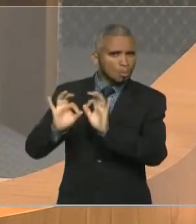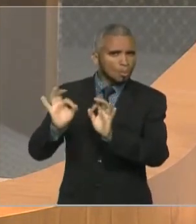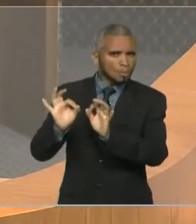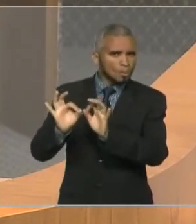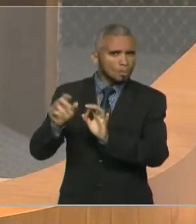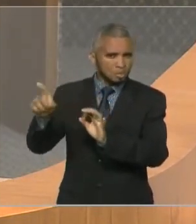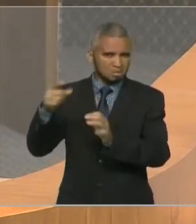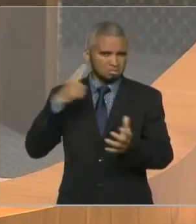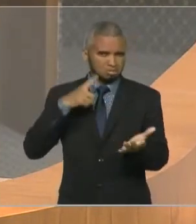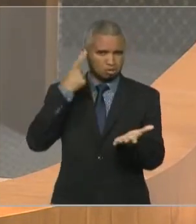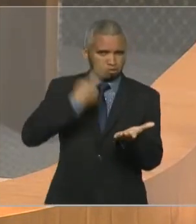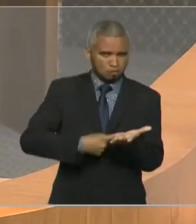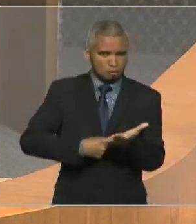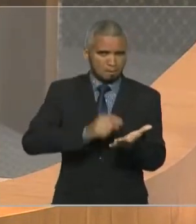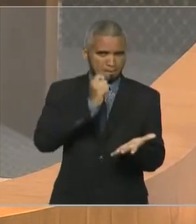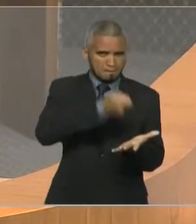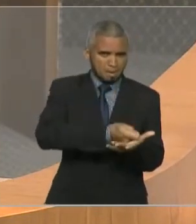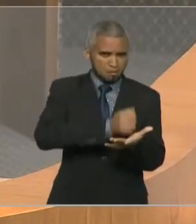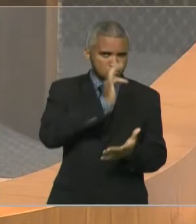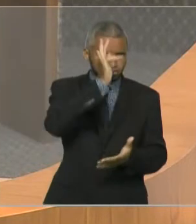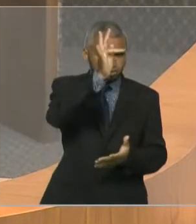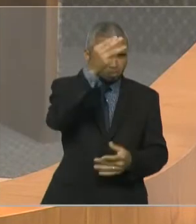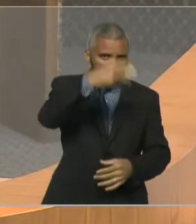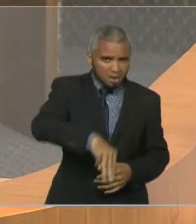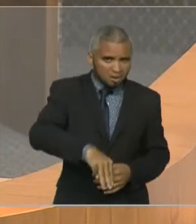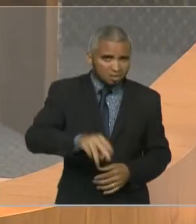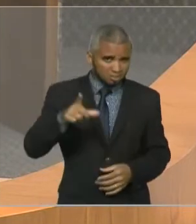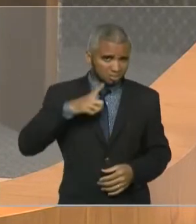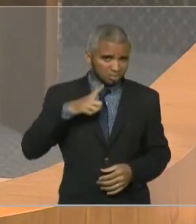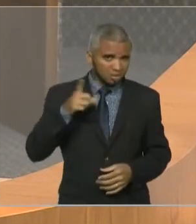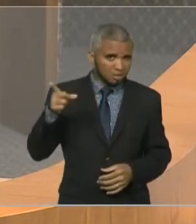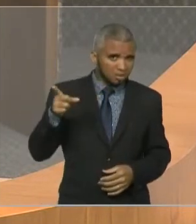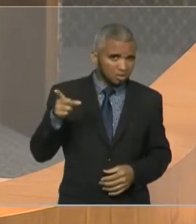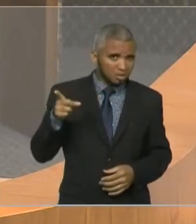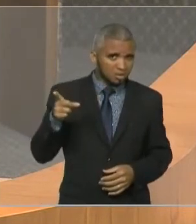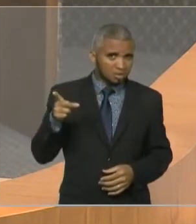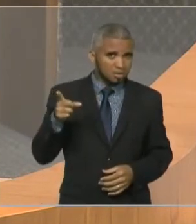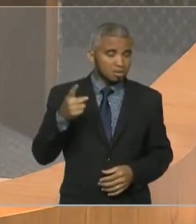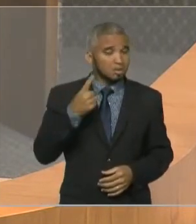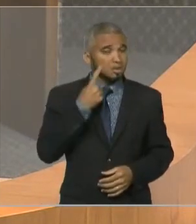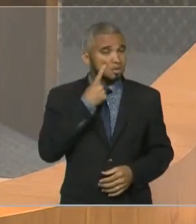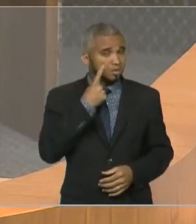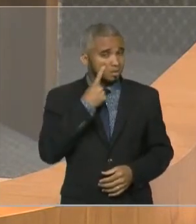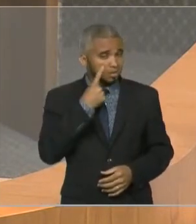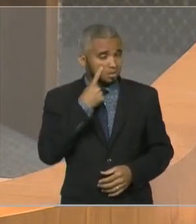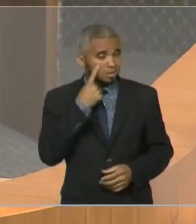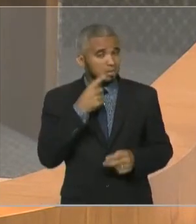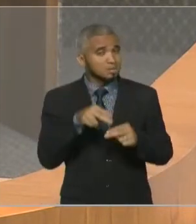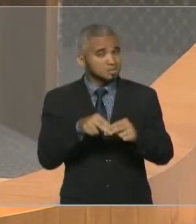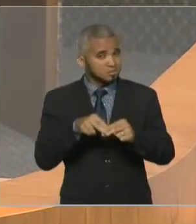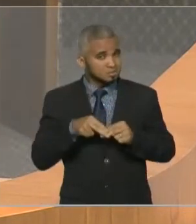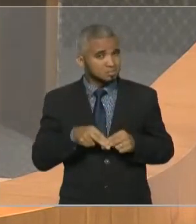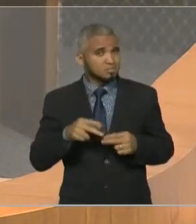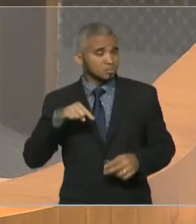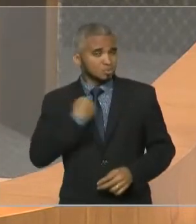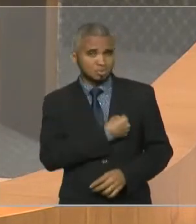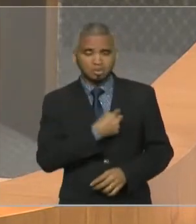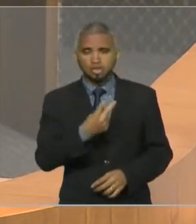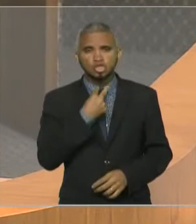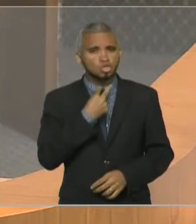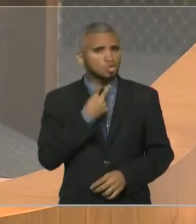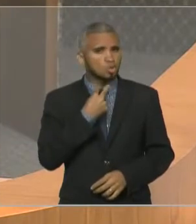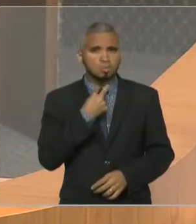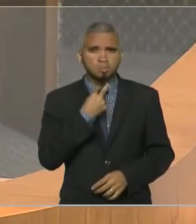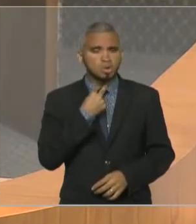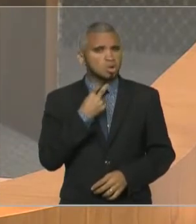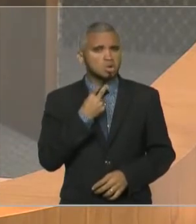futuros pagamentos das nossas pensões e aposentadorias? Esse é mais um dos motivos que nós não podemos deixar de